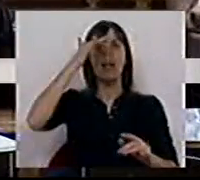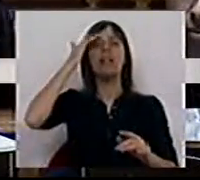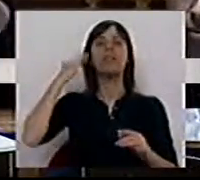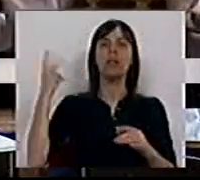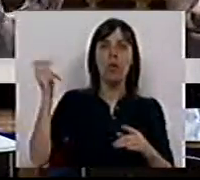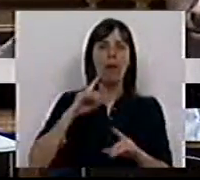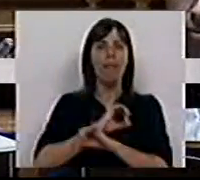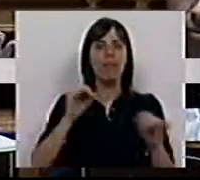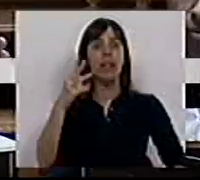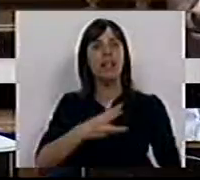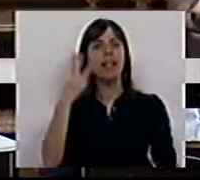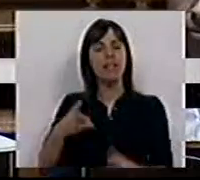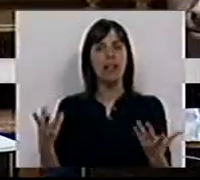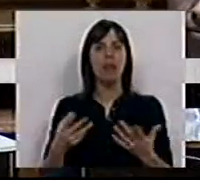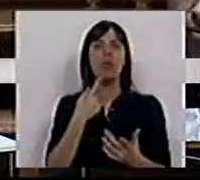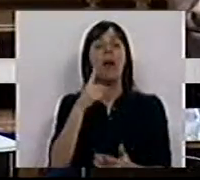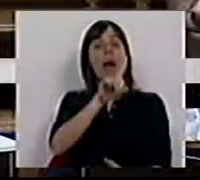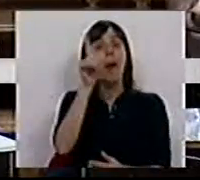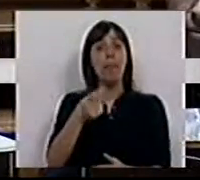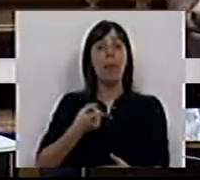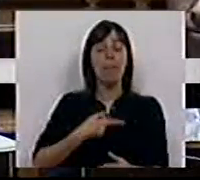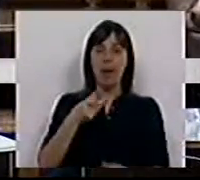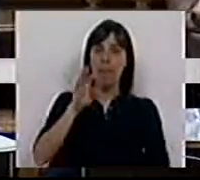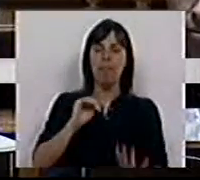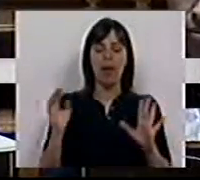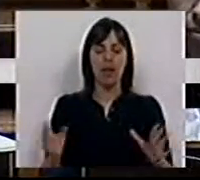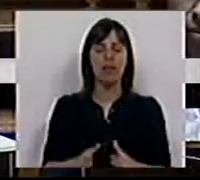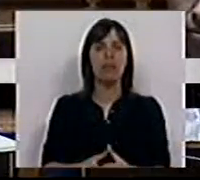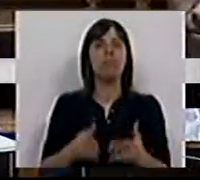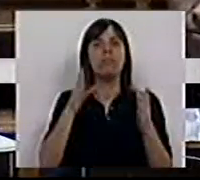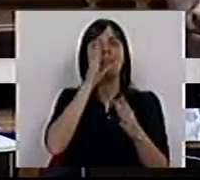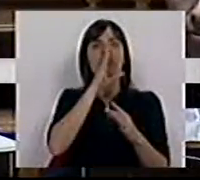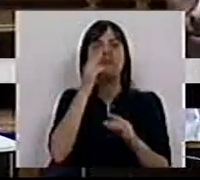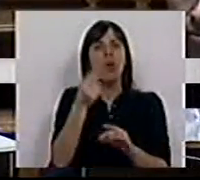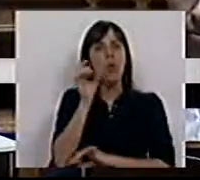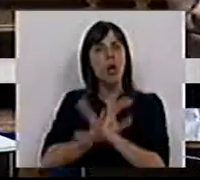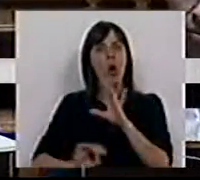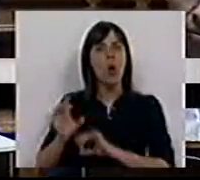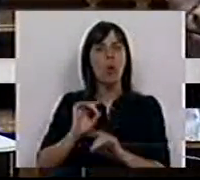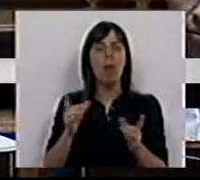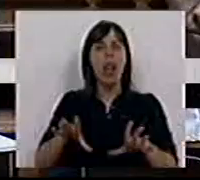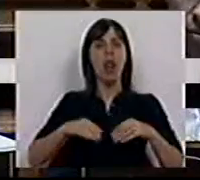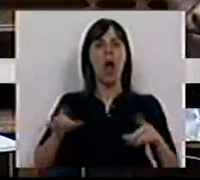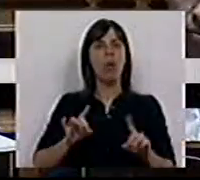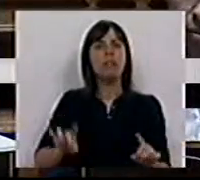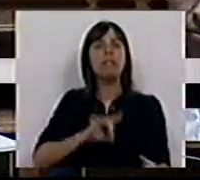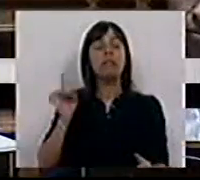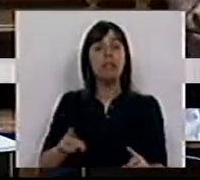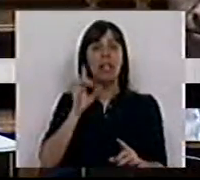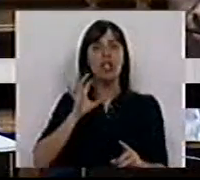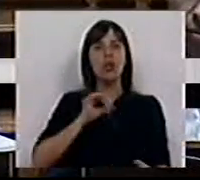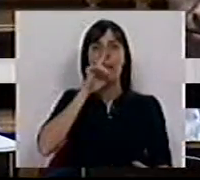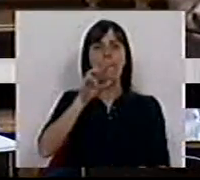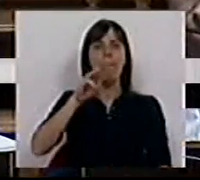nos últimos 3 anos. A pergunta que temos que colocar ao PS é: e se a União Europeia não aceitar? E se a